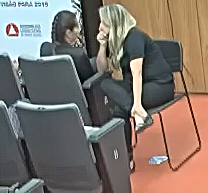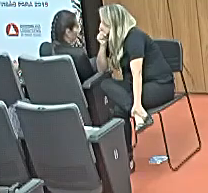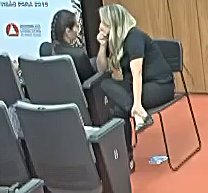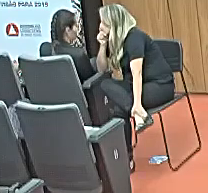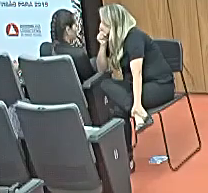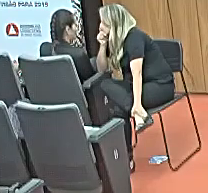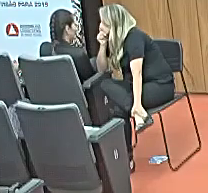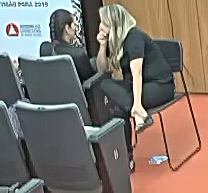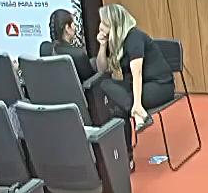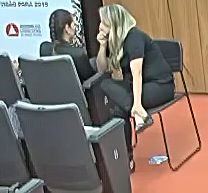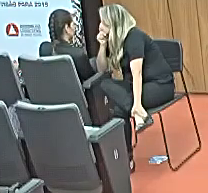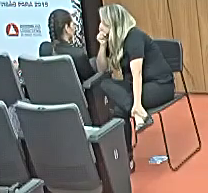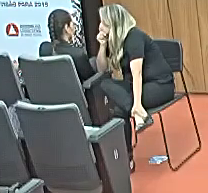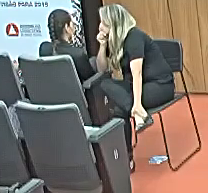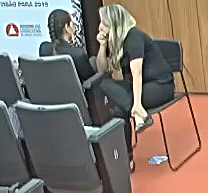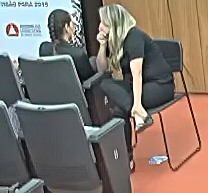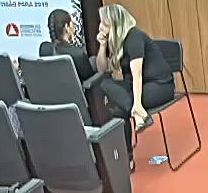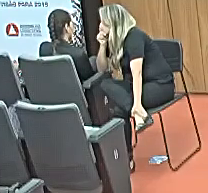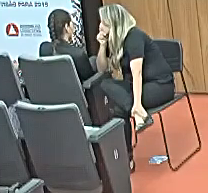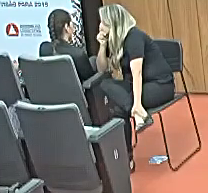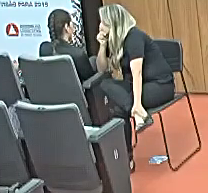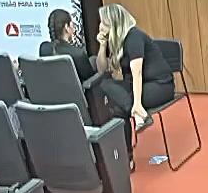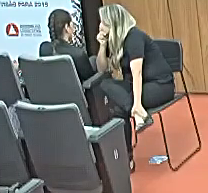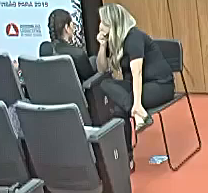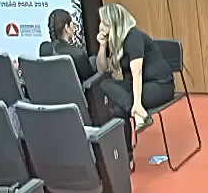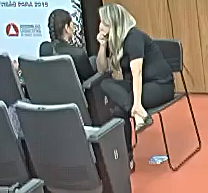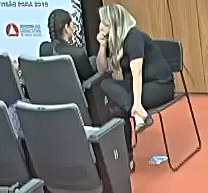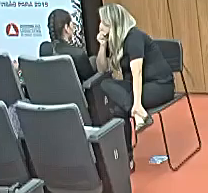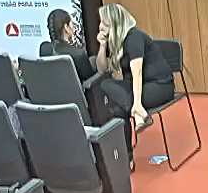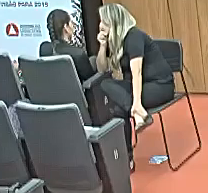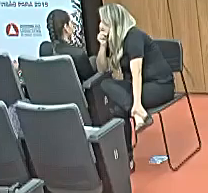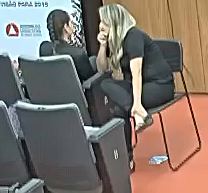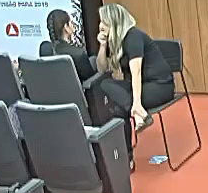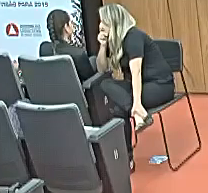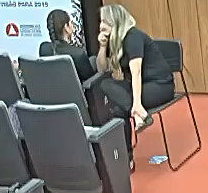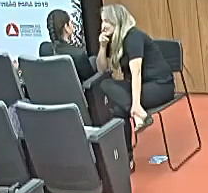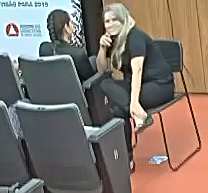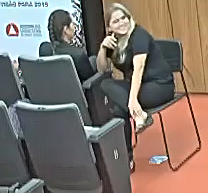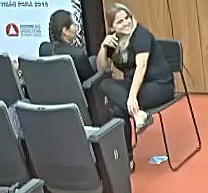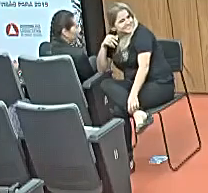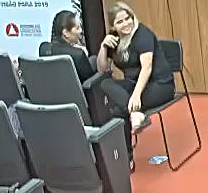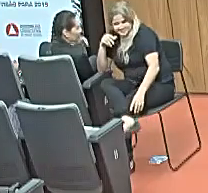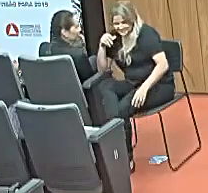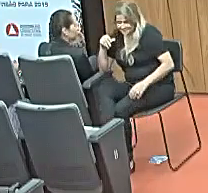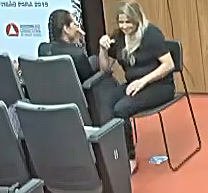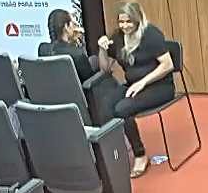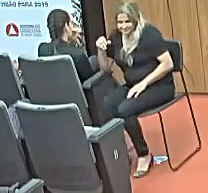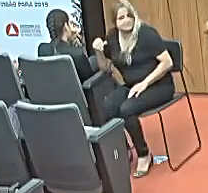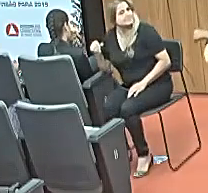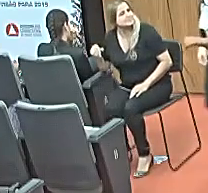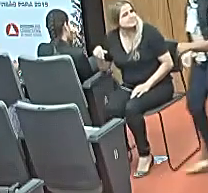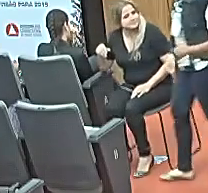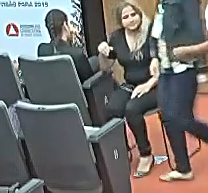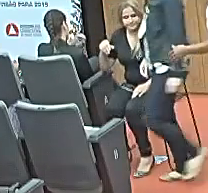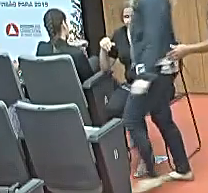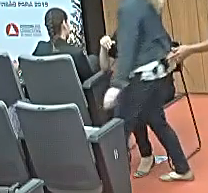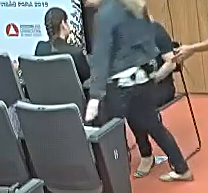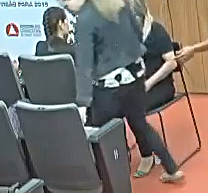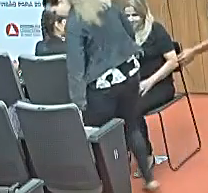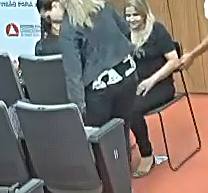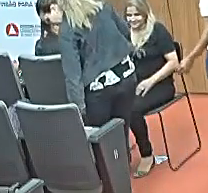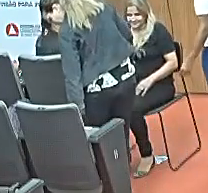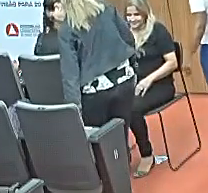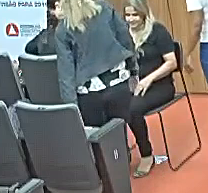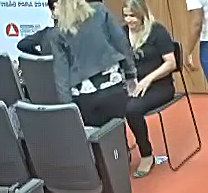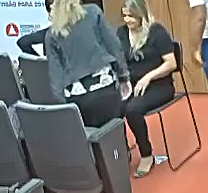não só para os familiares das vítimas outra foi ampliar meta financeira da ação